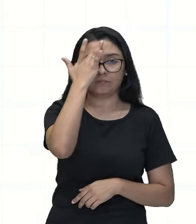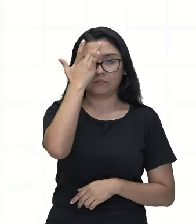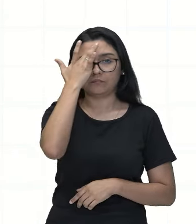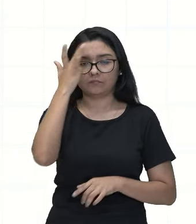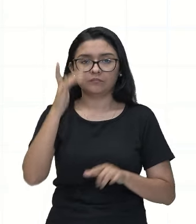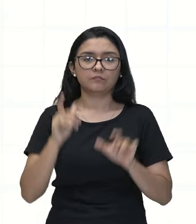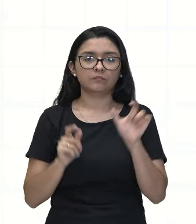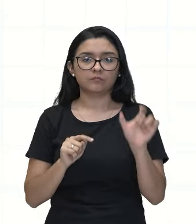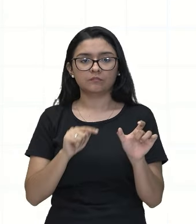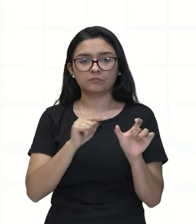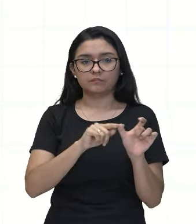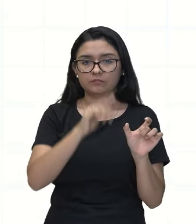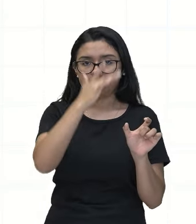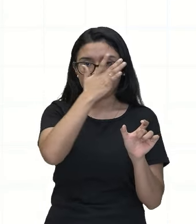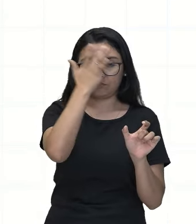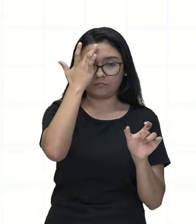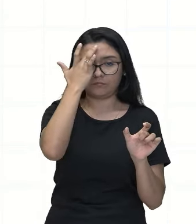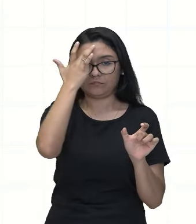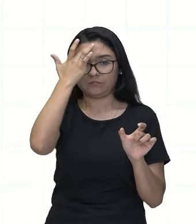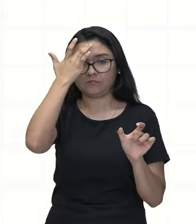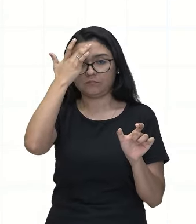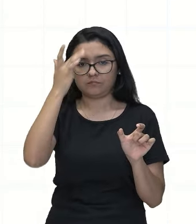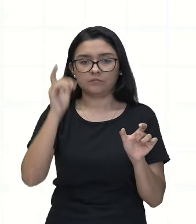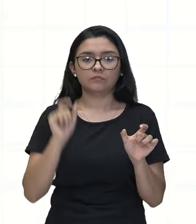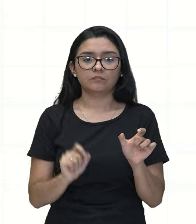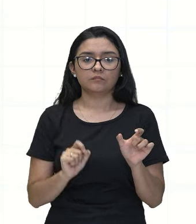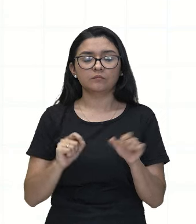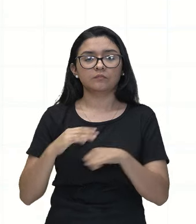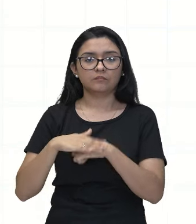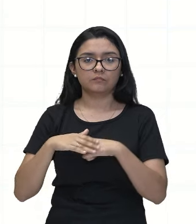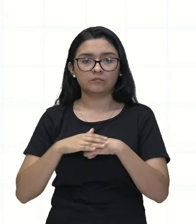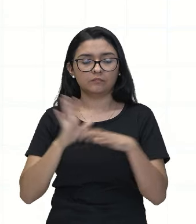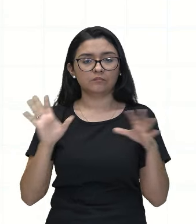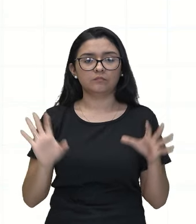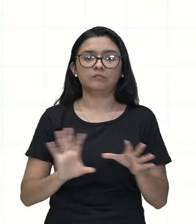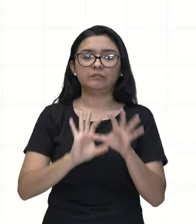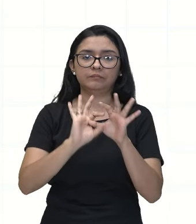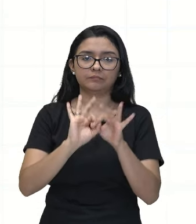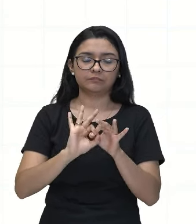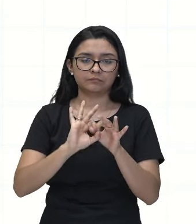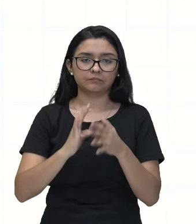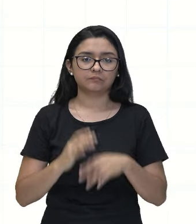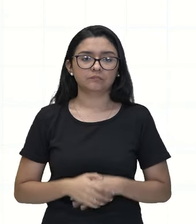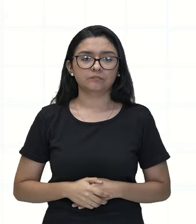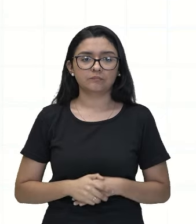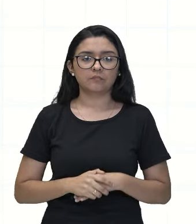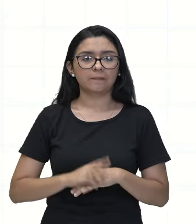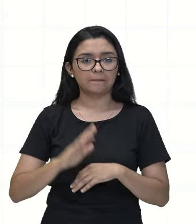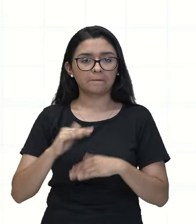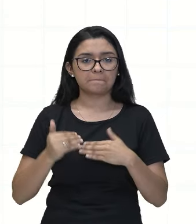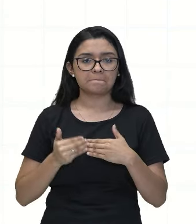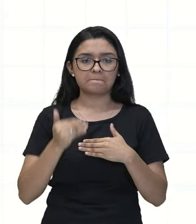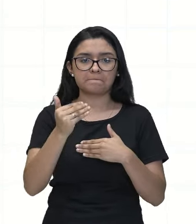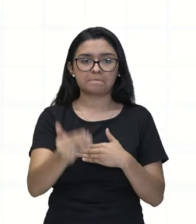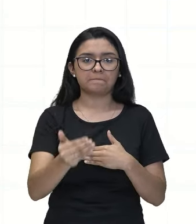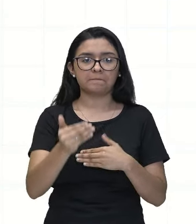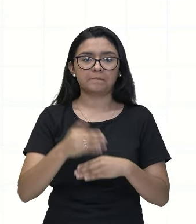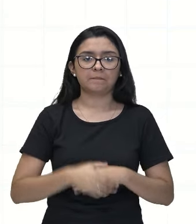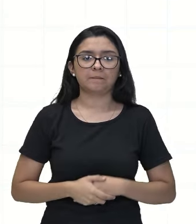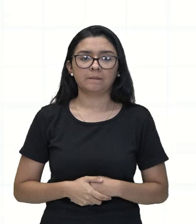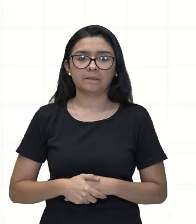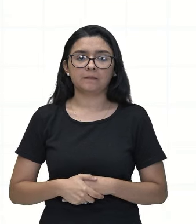o verbo vai para o plural concordando com a palavra pessoas OK seguindo nós temos a